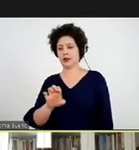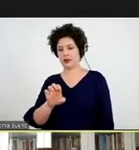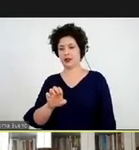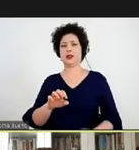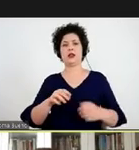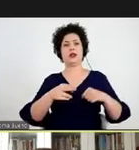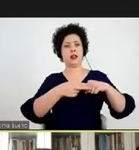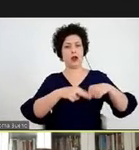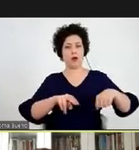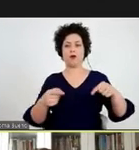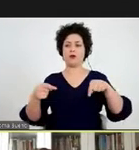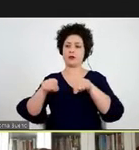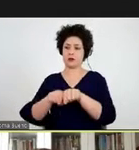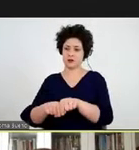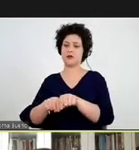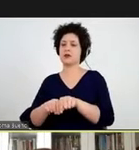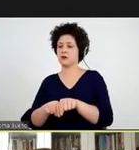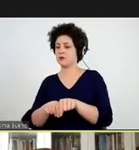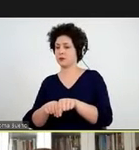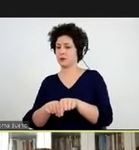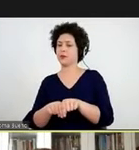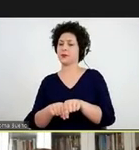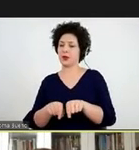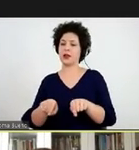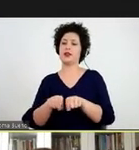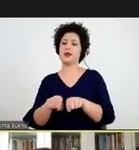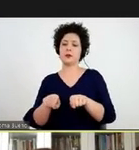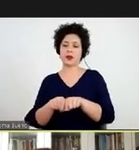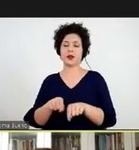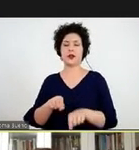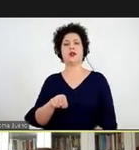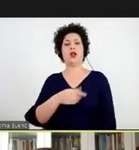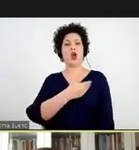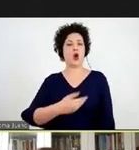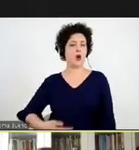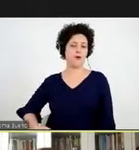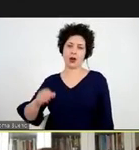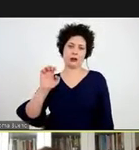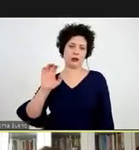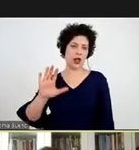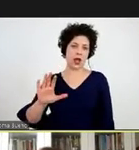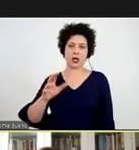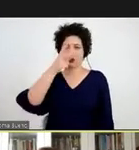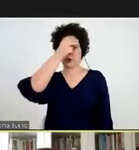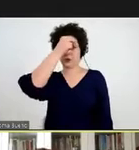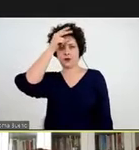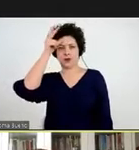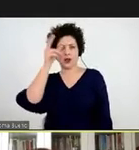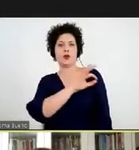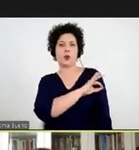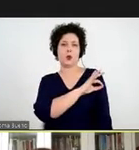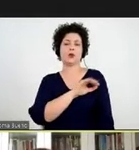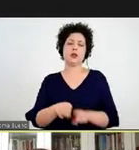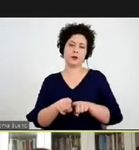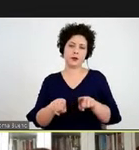UFES. Além dessas personalidades, estiveram presentes governador do estado, prefeito e,